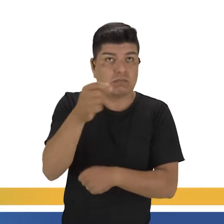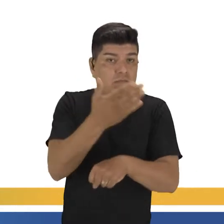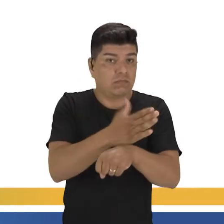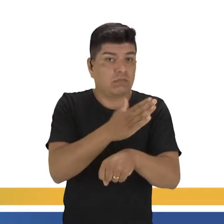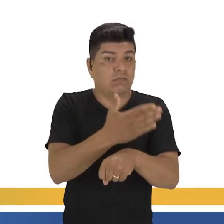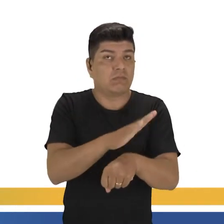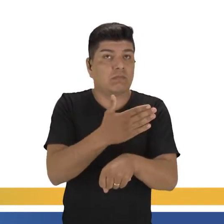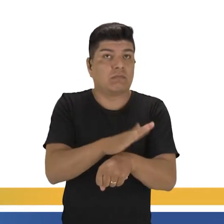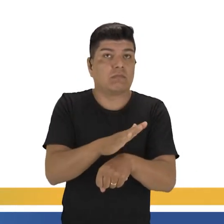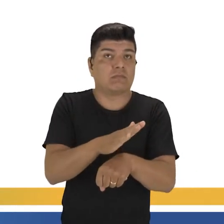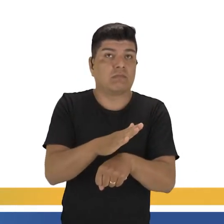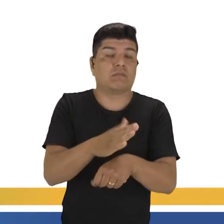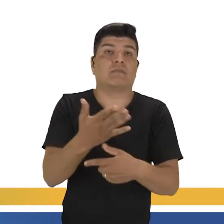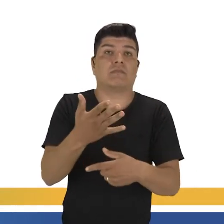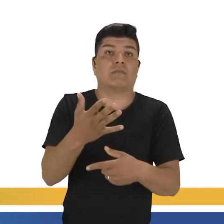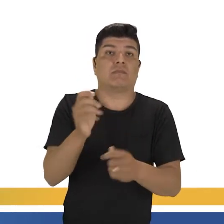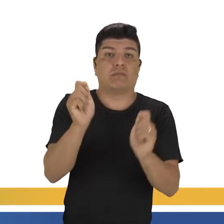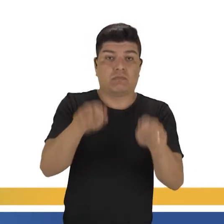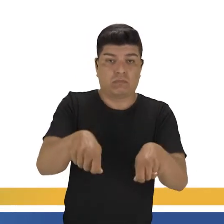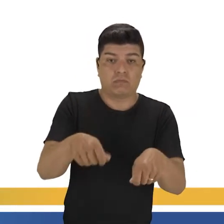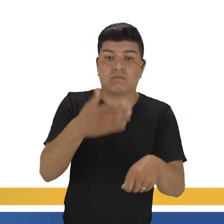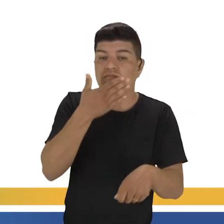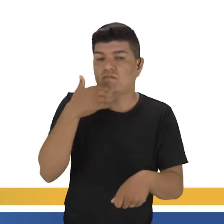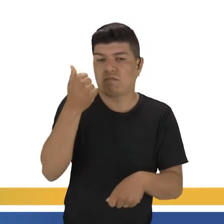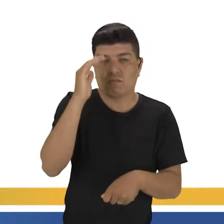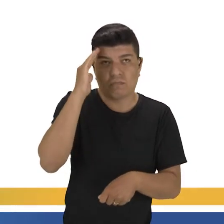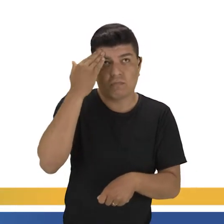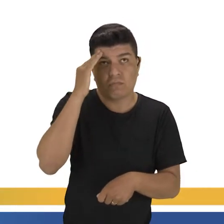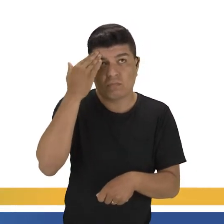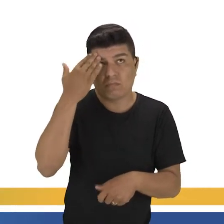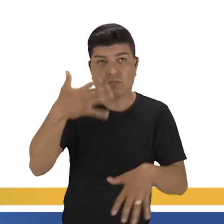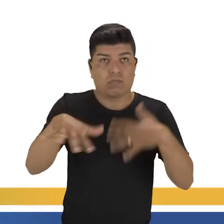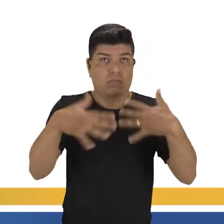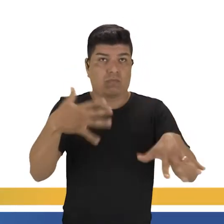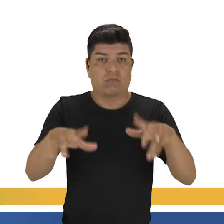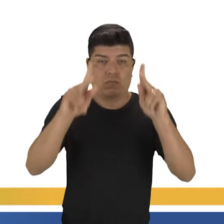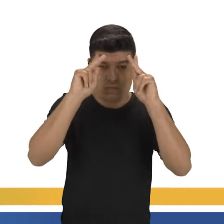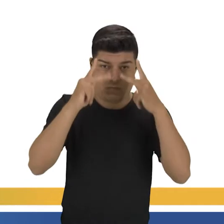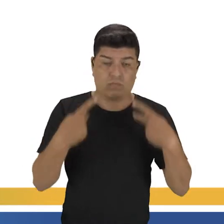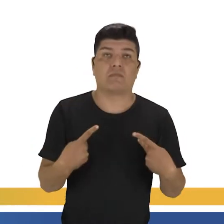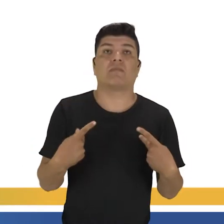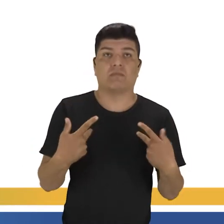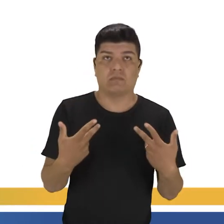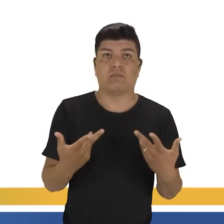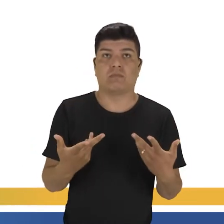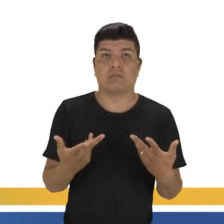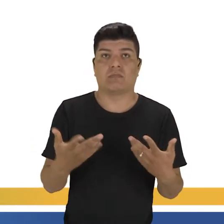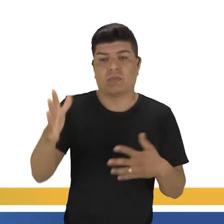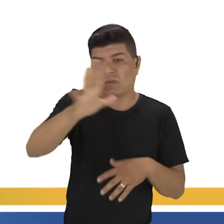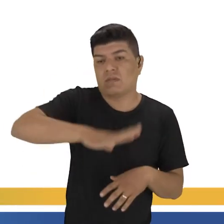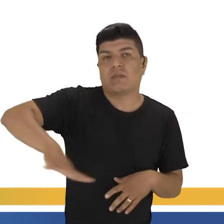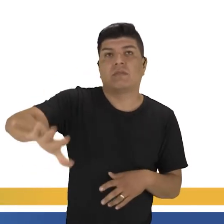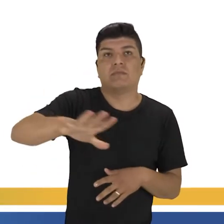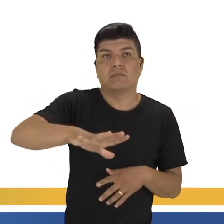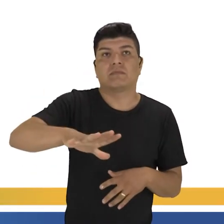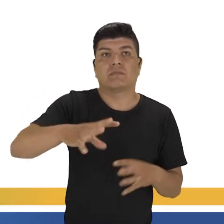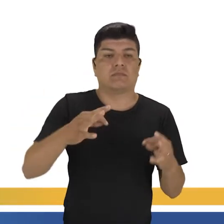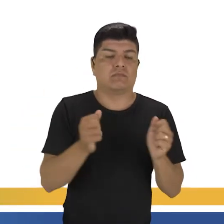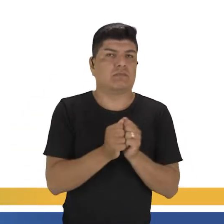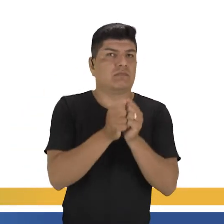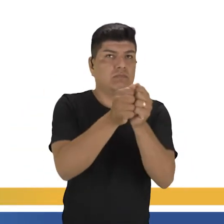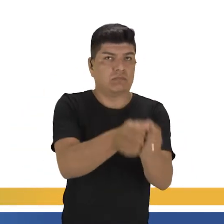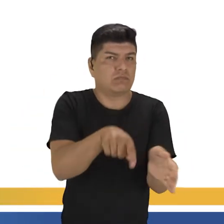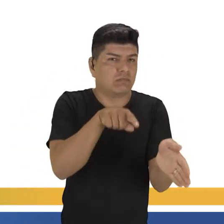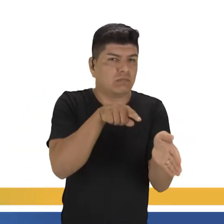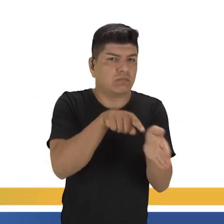de operários, possibilitou uma melhor compreensão da movimentação humana de forma geral. Então, junto com esse